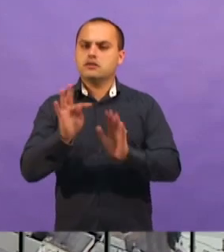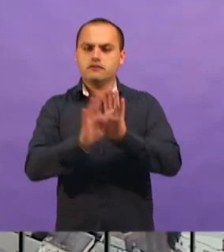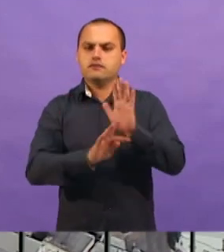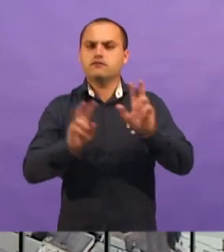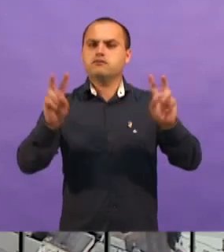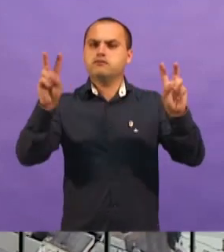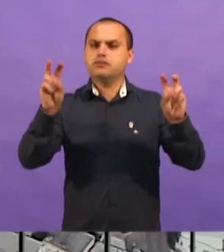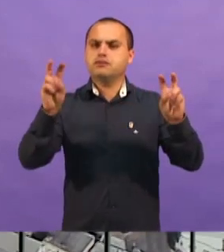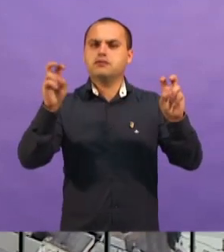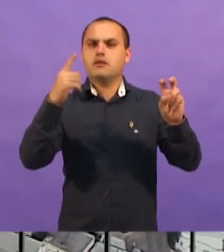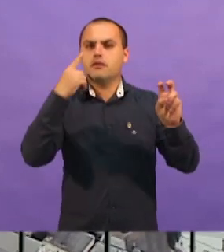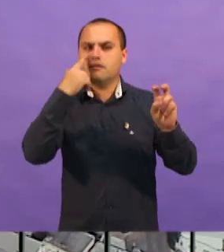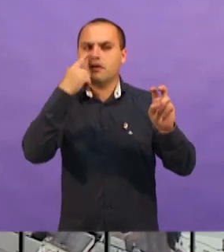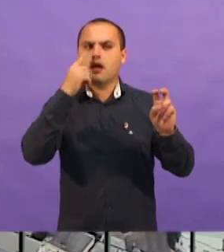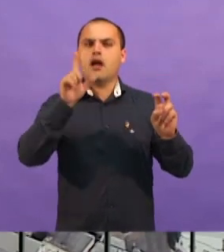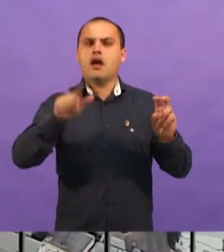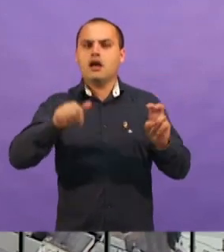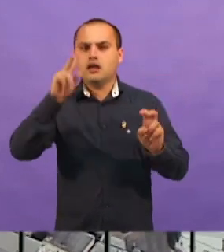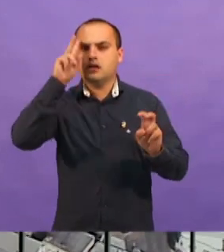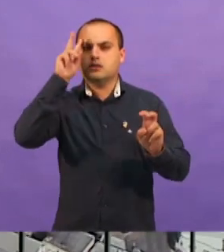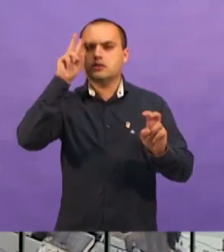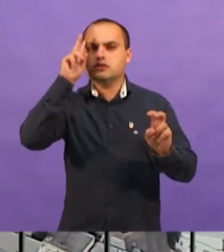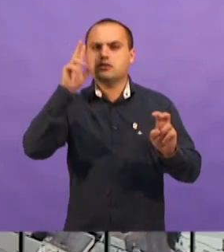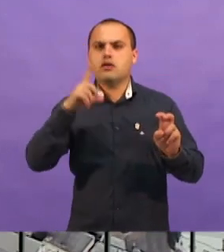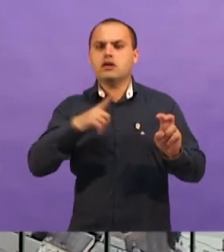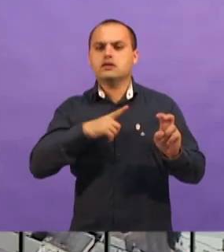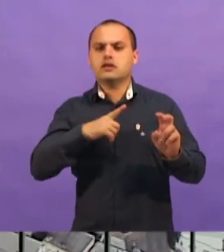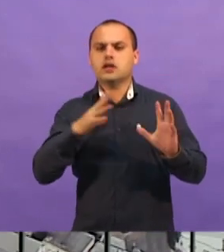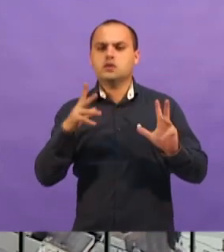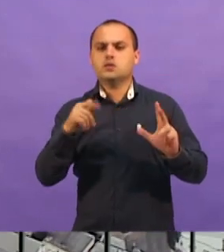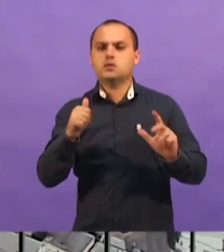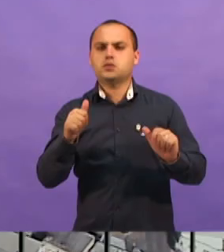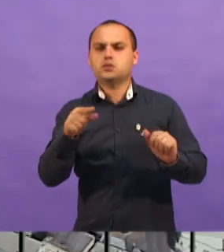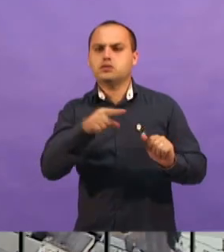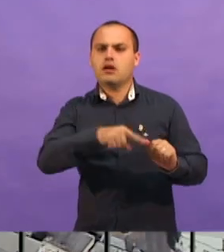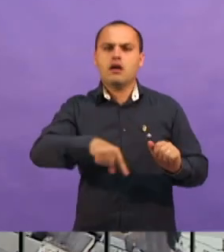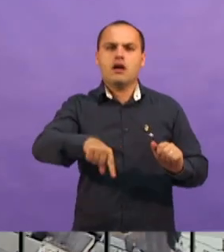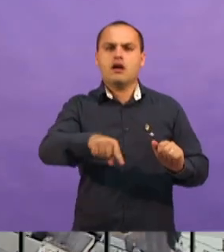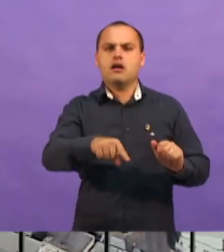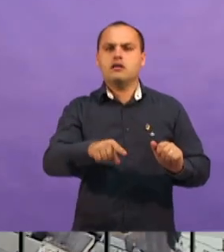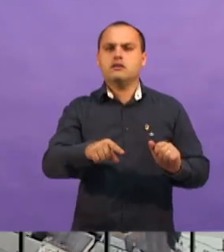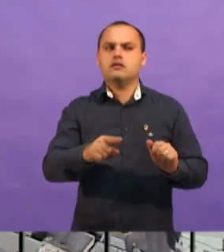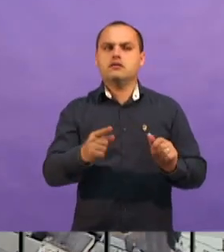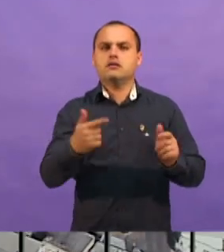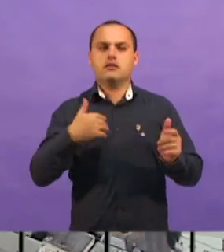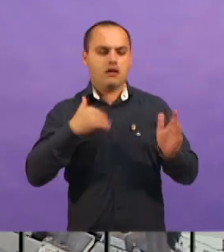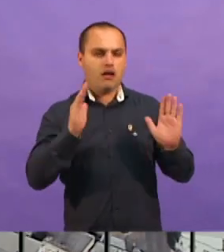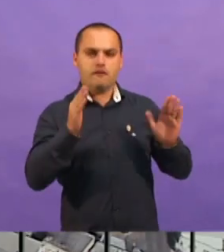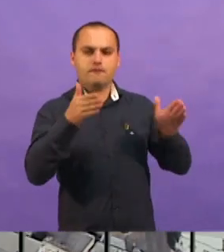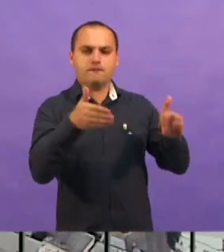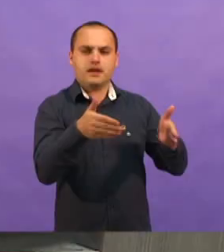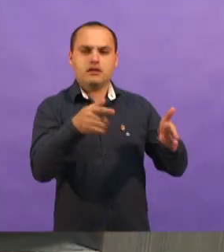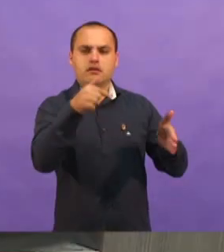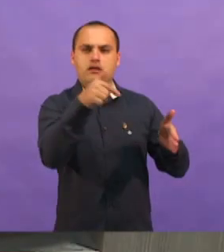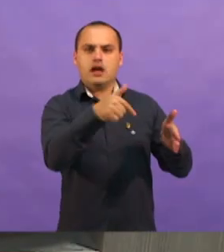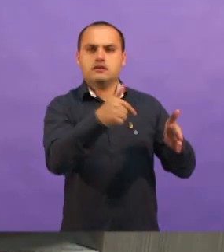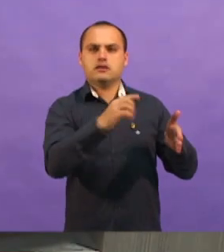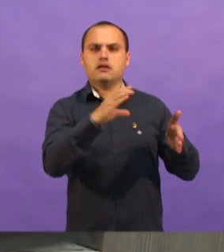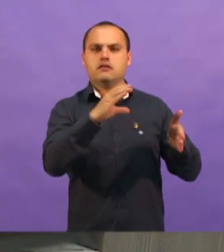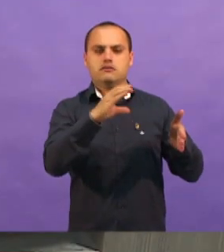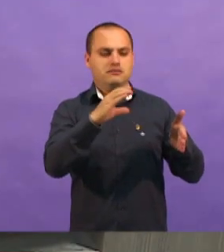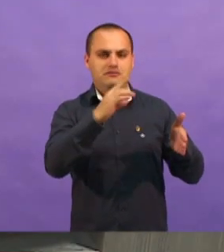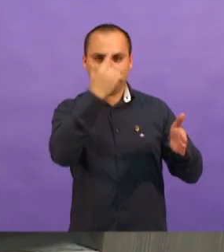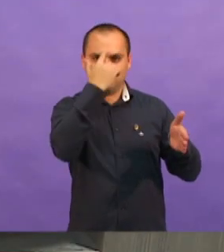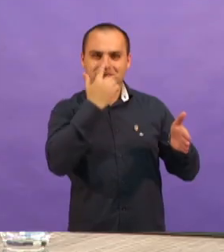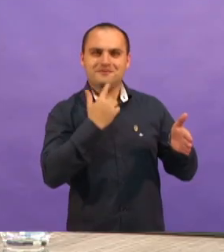e histórico, né? E, então, todo o seu miolo, tudo aquilo que ele nos diz está amparado nesse caráter, né? Rogério, você